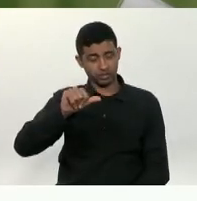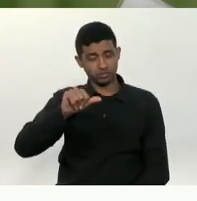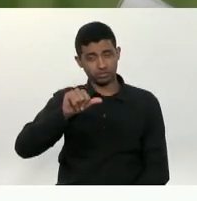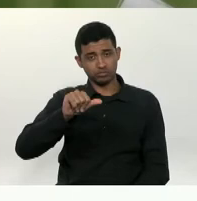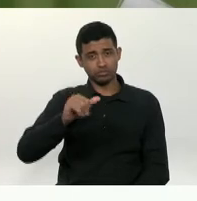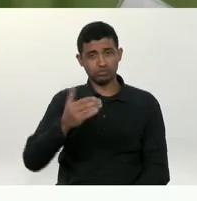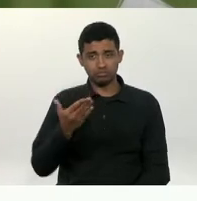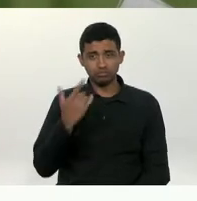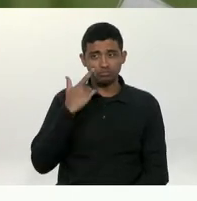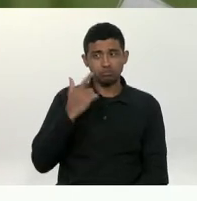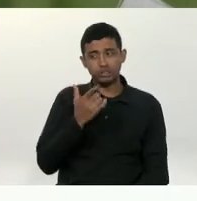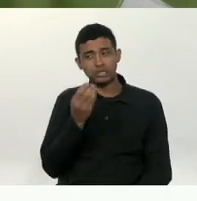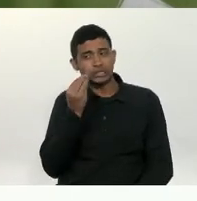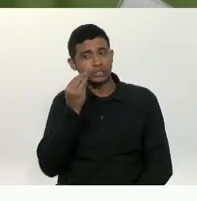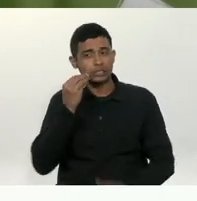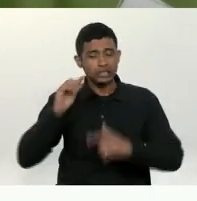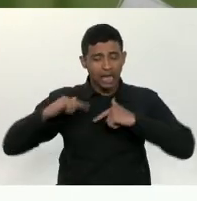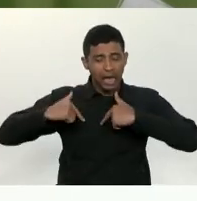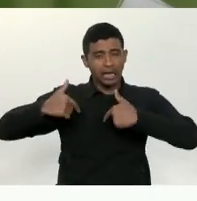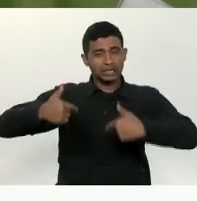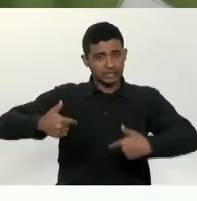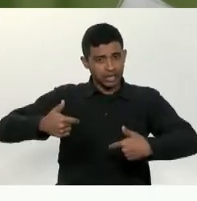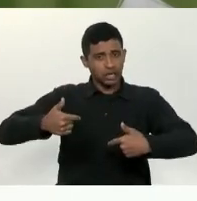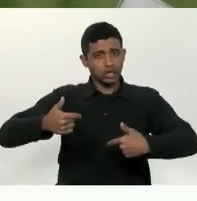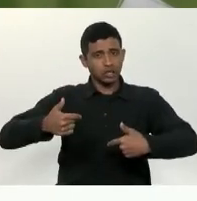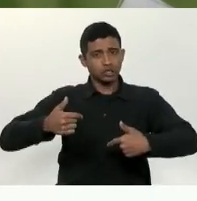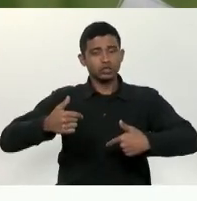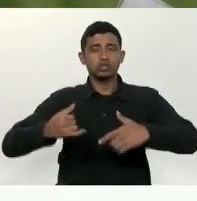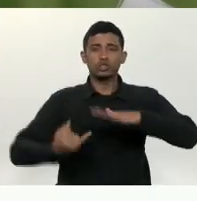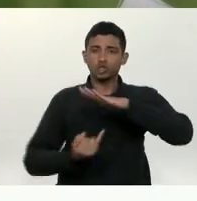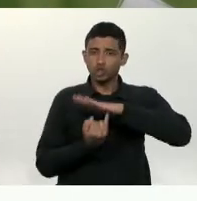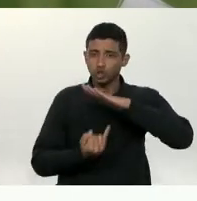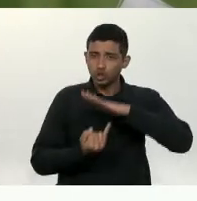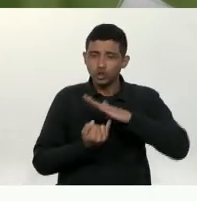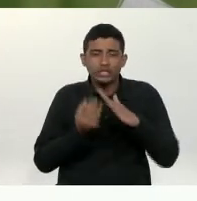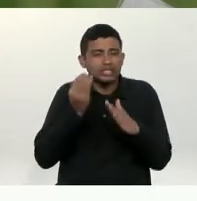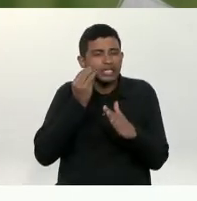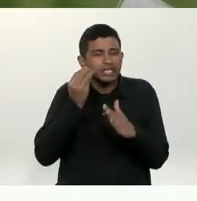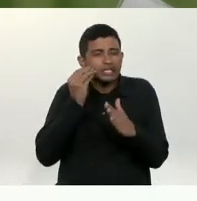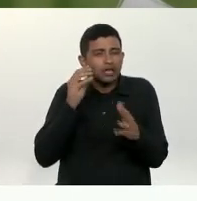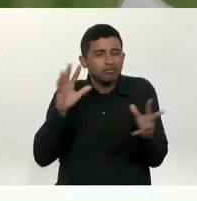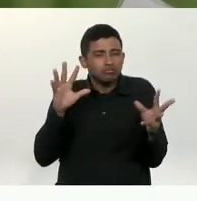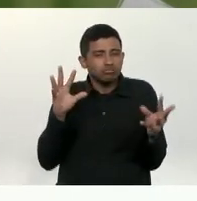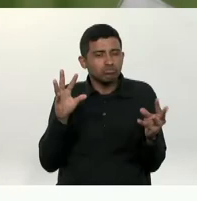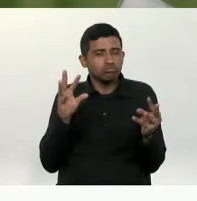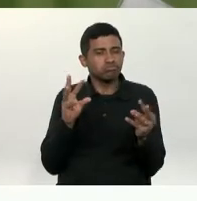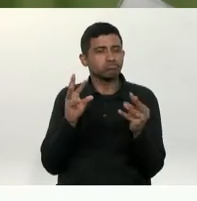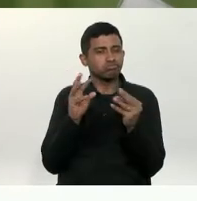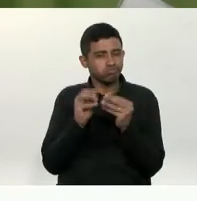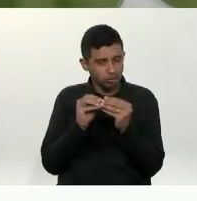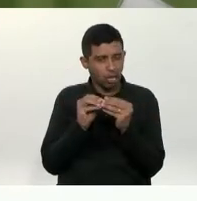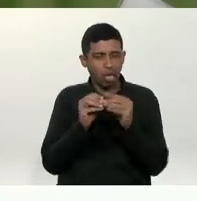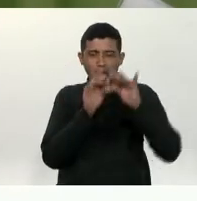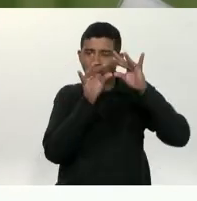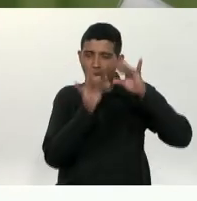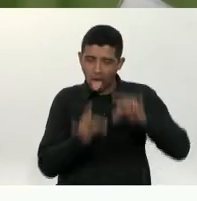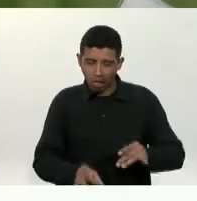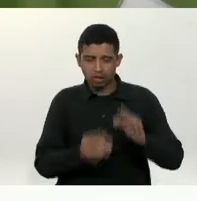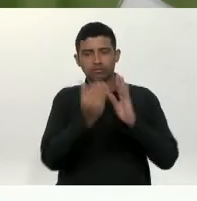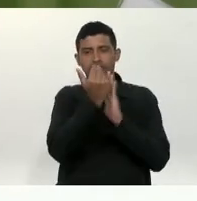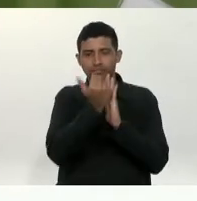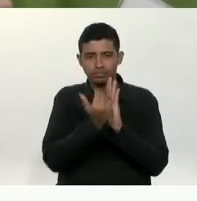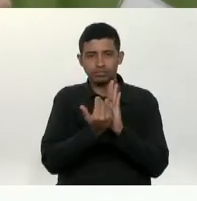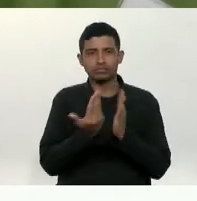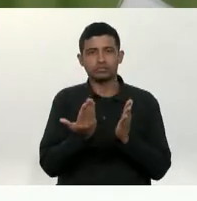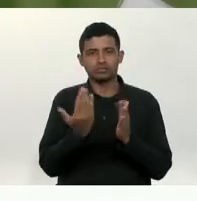o meio institucional de tentar abreviar a burocracia, para que